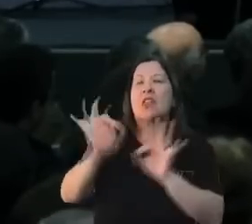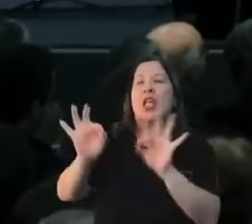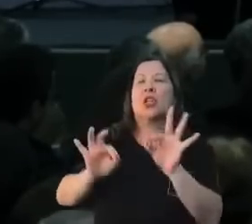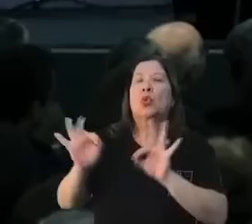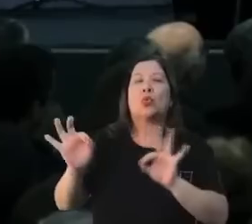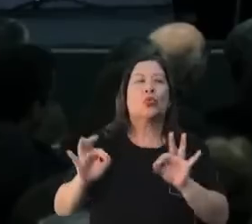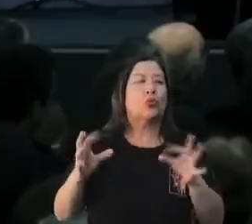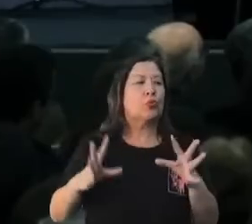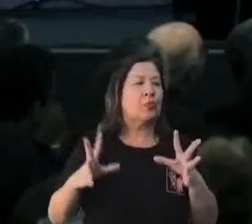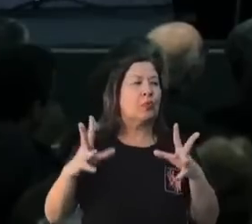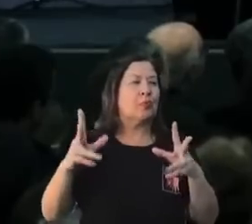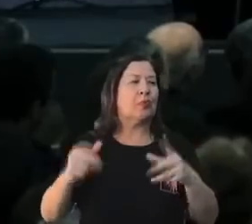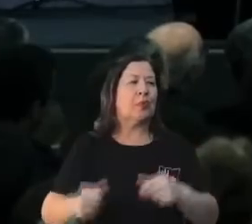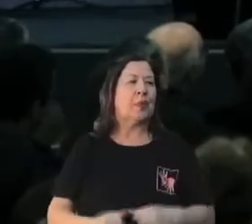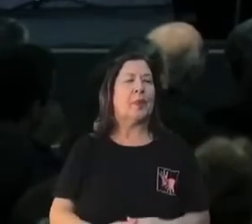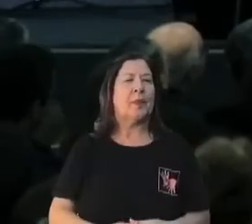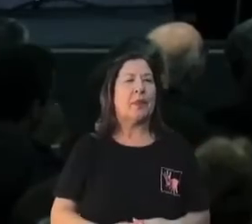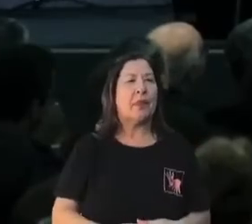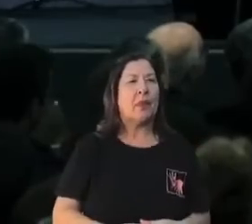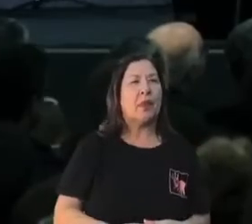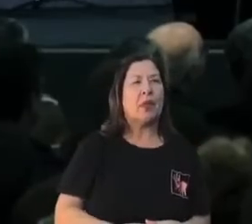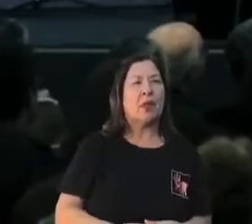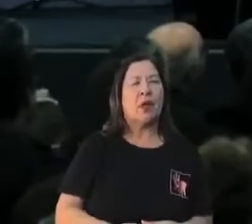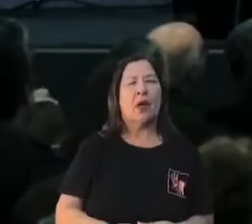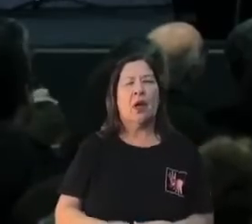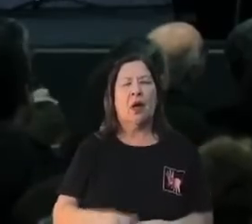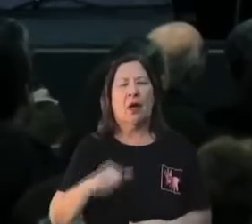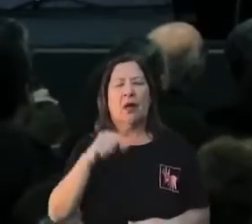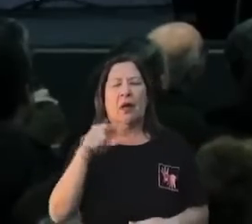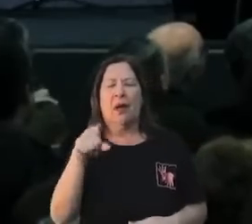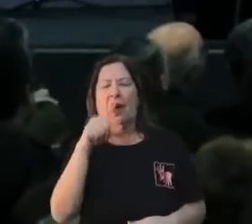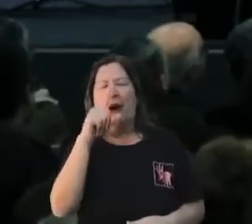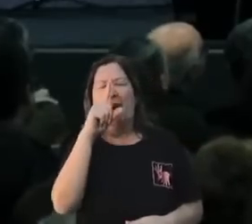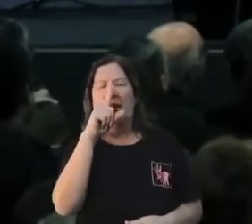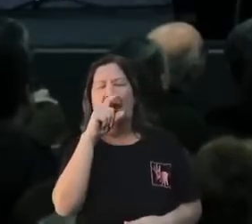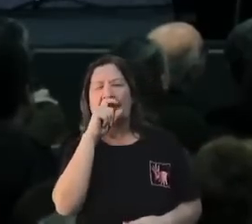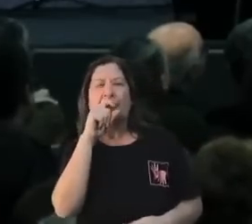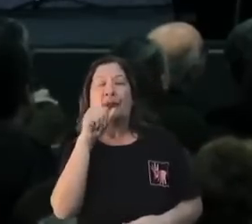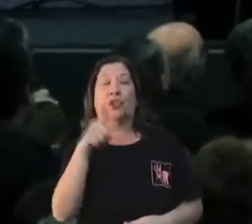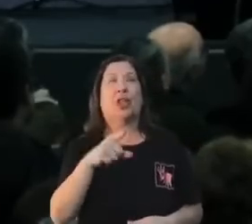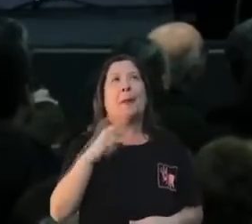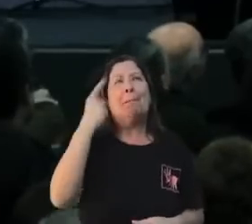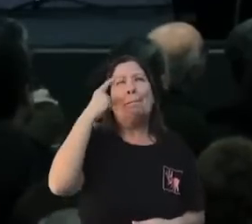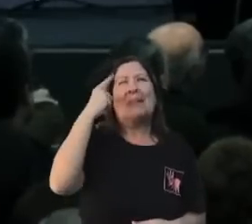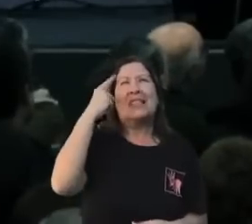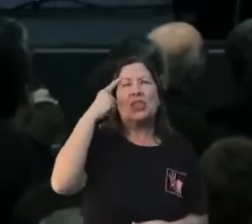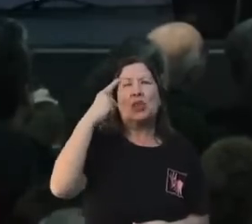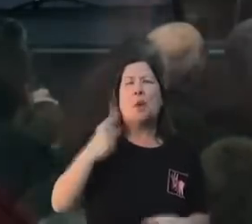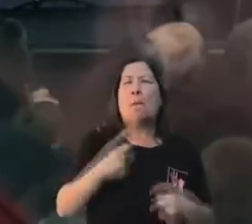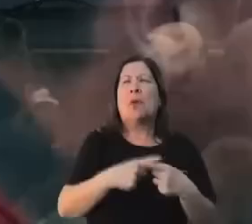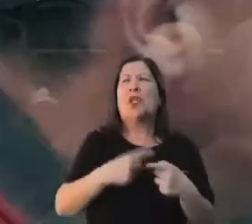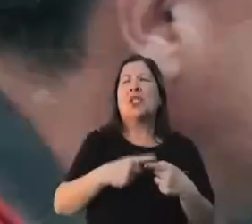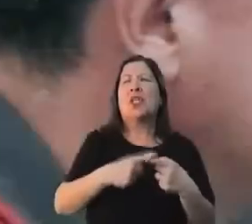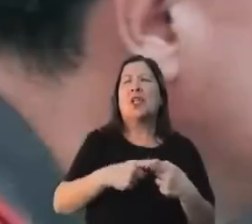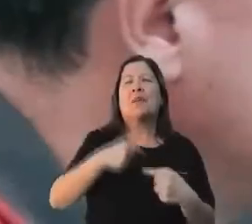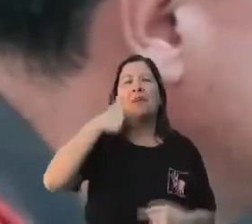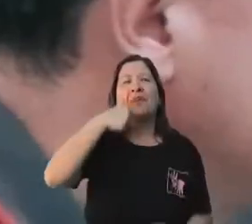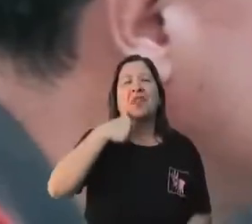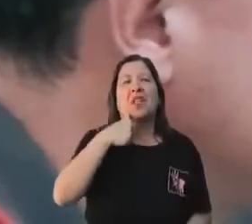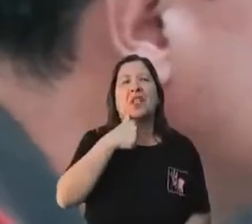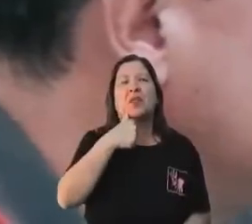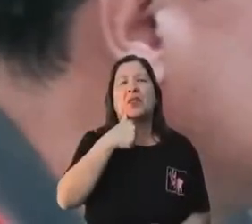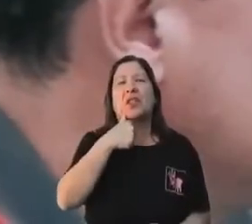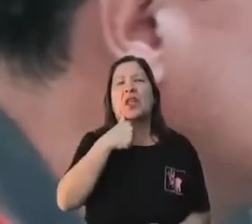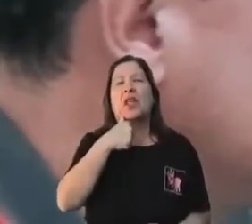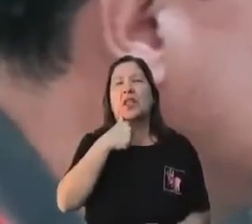Bom, você já parou para perguntar por que as mulheres, acabou o sábado, 6 da tarde, elas correram no mercado para comprar perfumes? Já